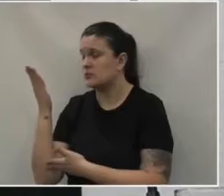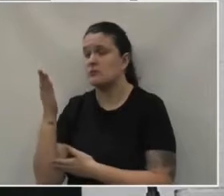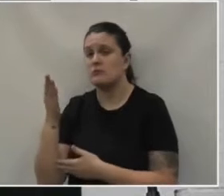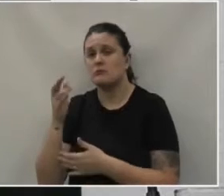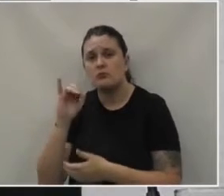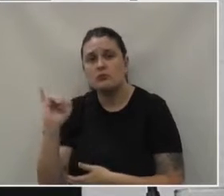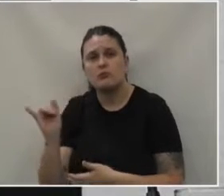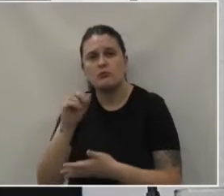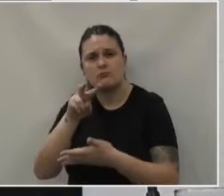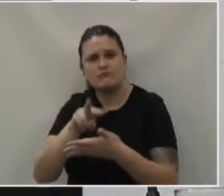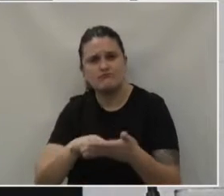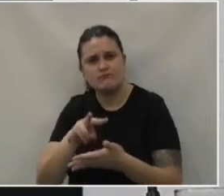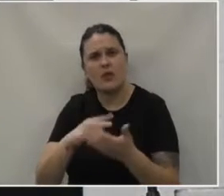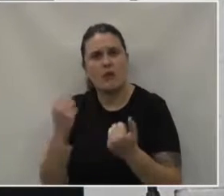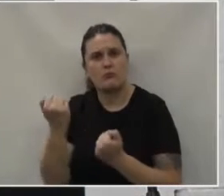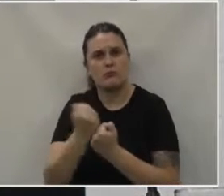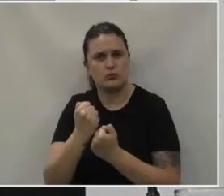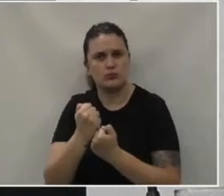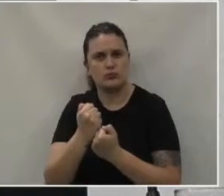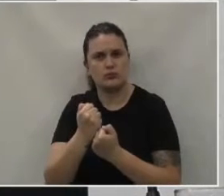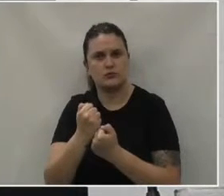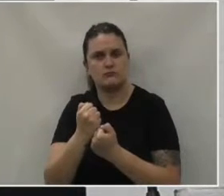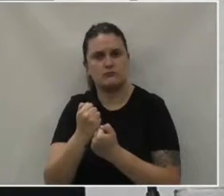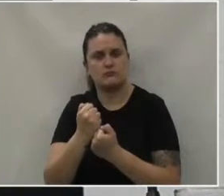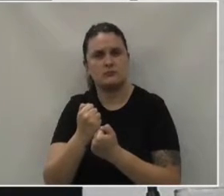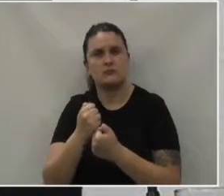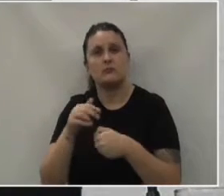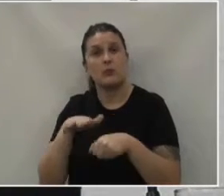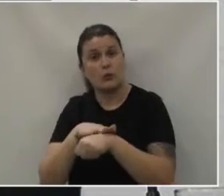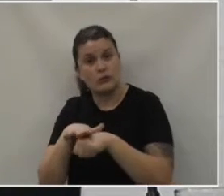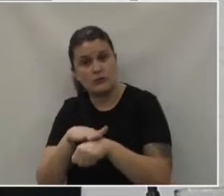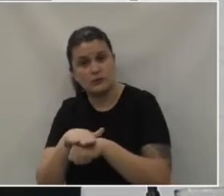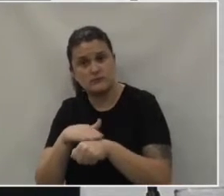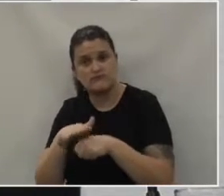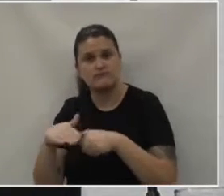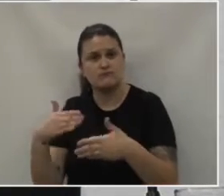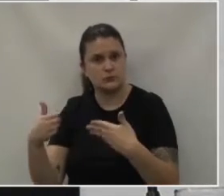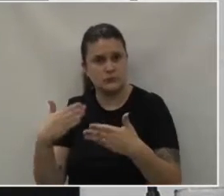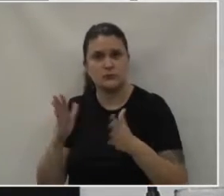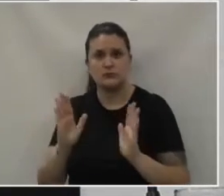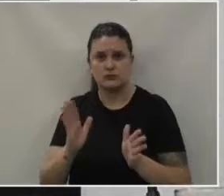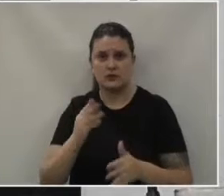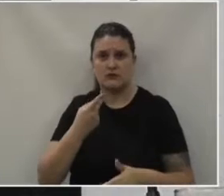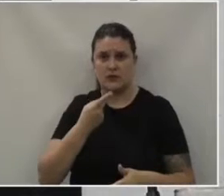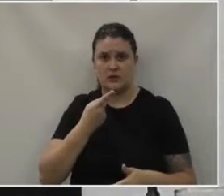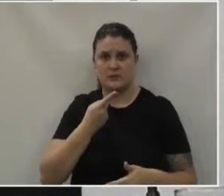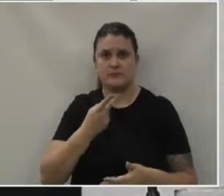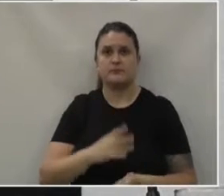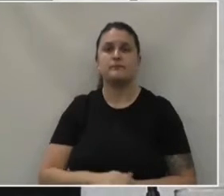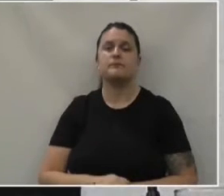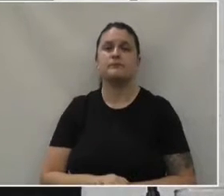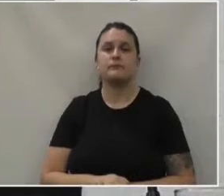matéria, pela disposição ao diálogo, como já foi dito aqui,